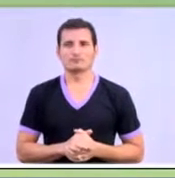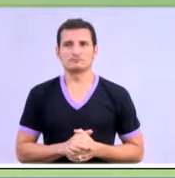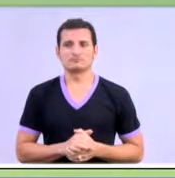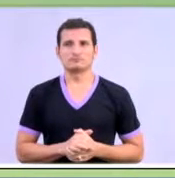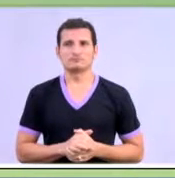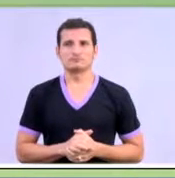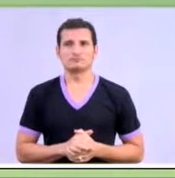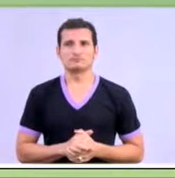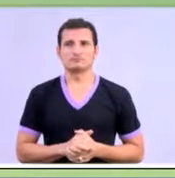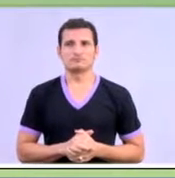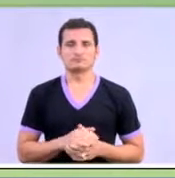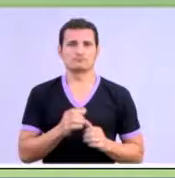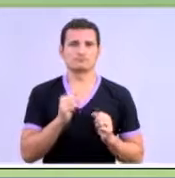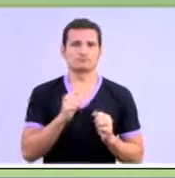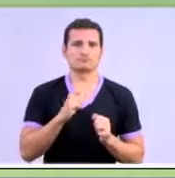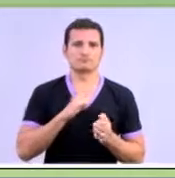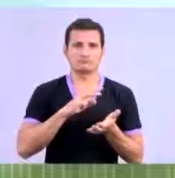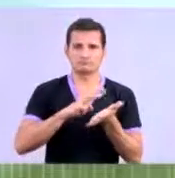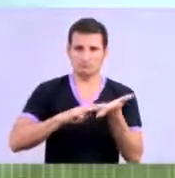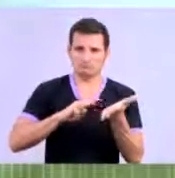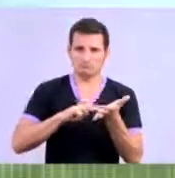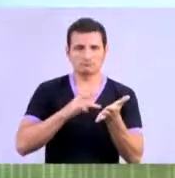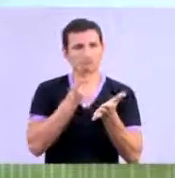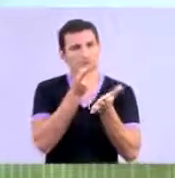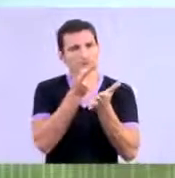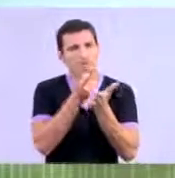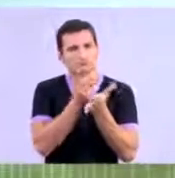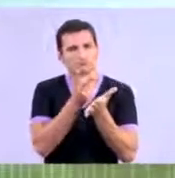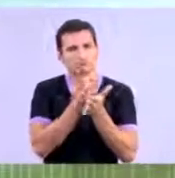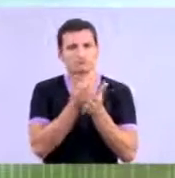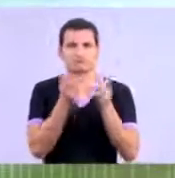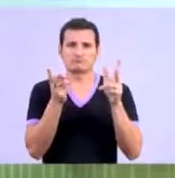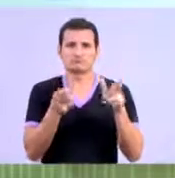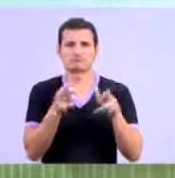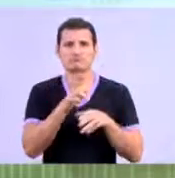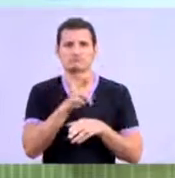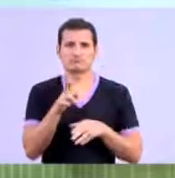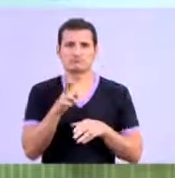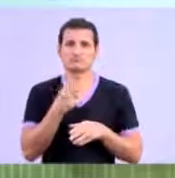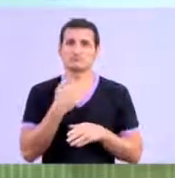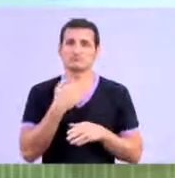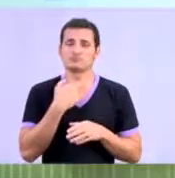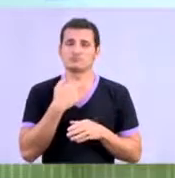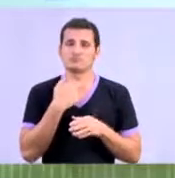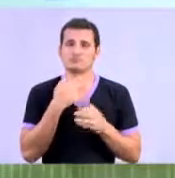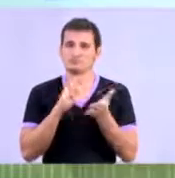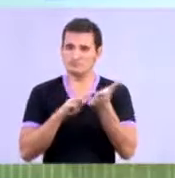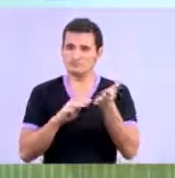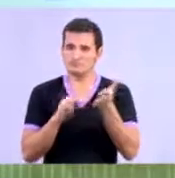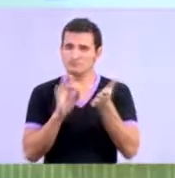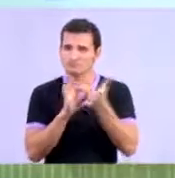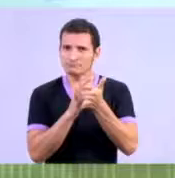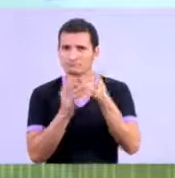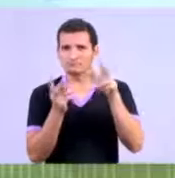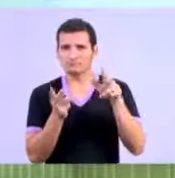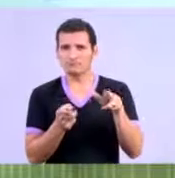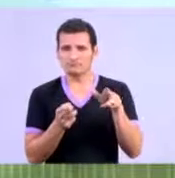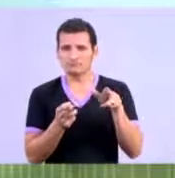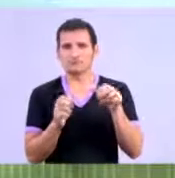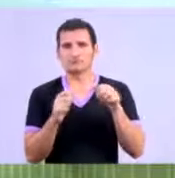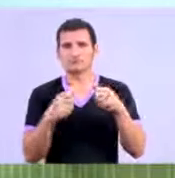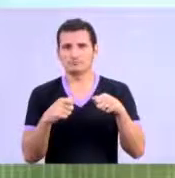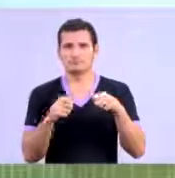eu posso ter métodos com o mesmo nome, mas eu não posso ter métodos com assinaturas iguais. Os métodos têm que